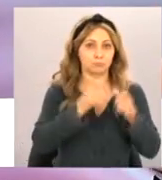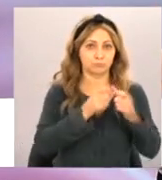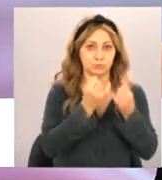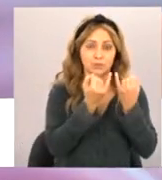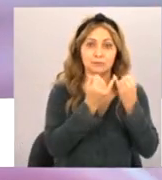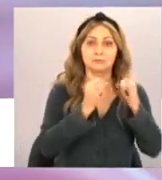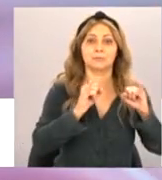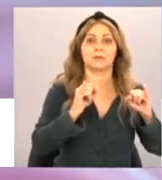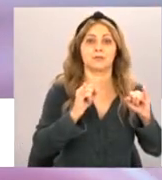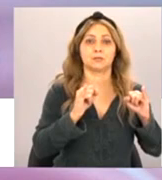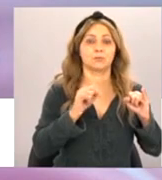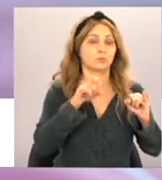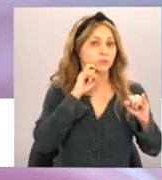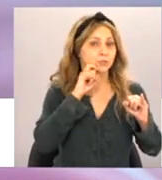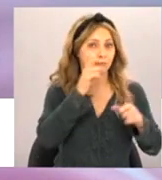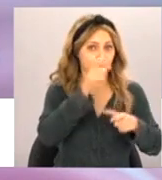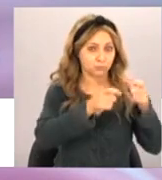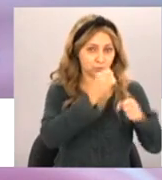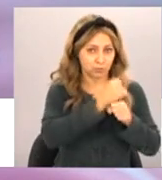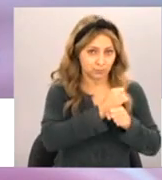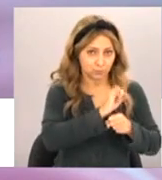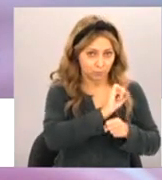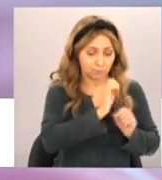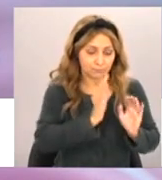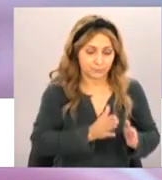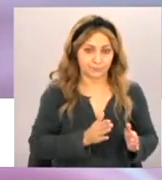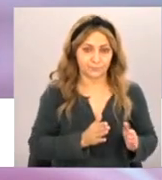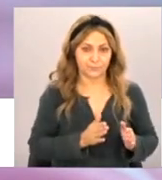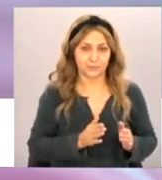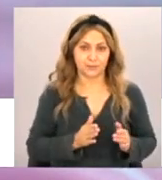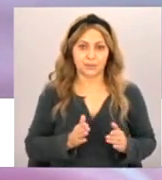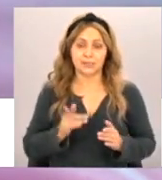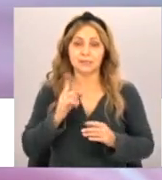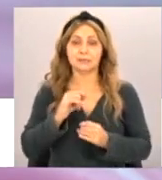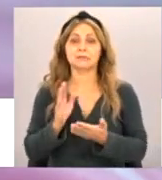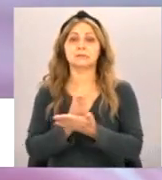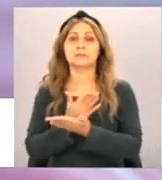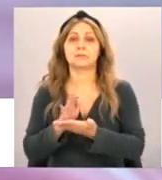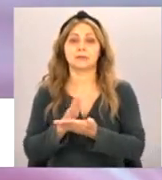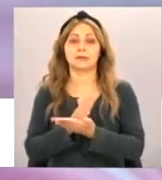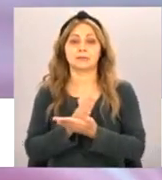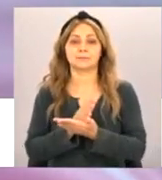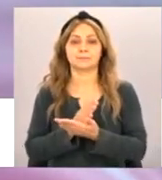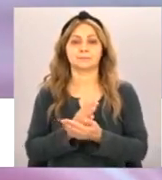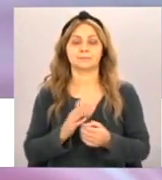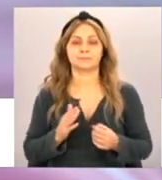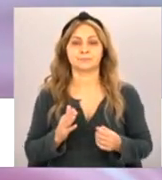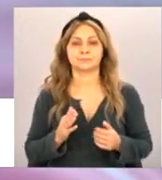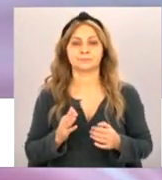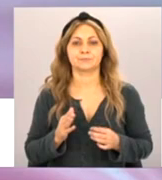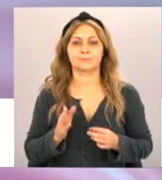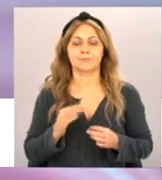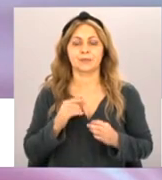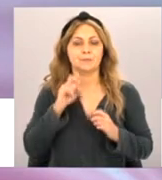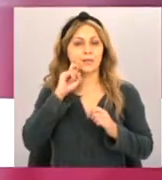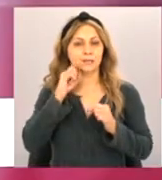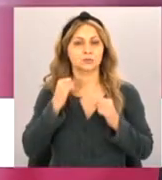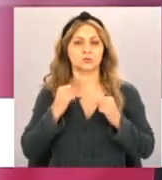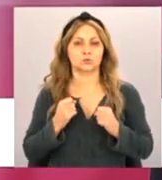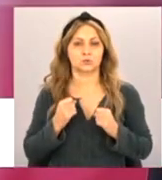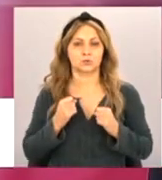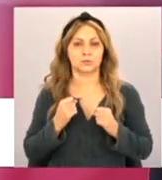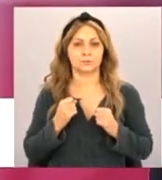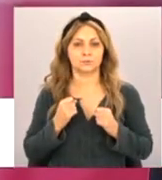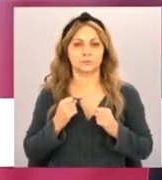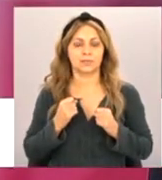separar para para tornar mais viável e mais mais alto